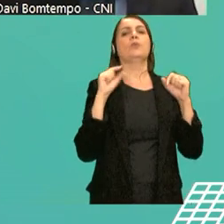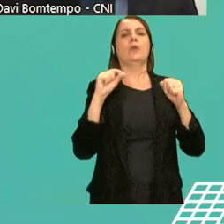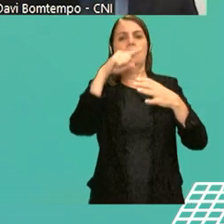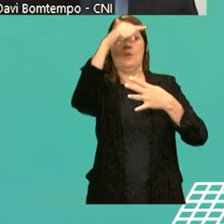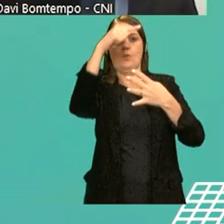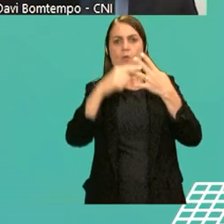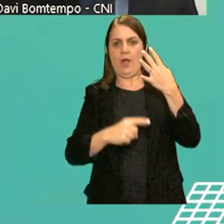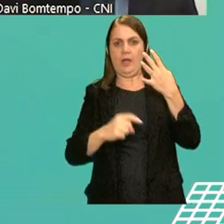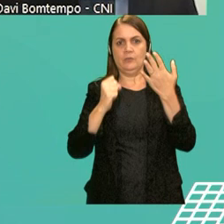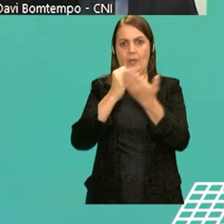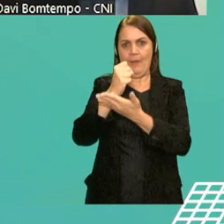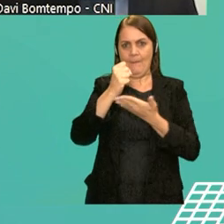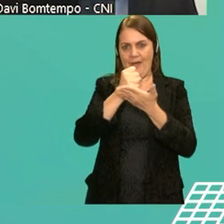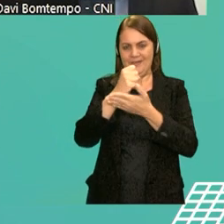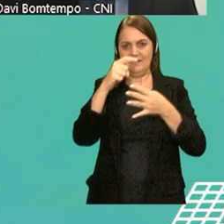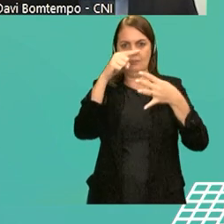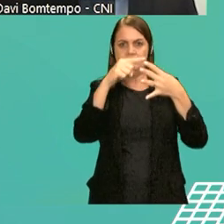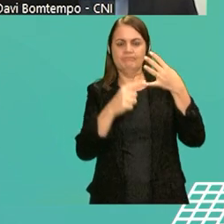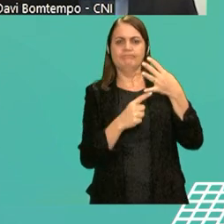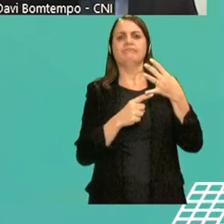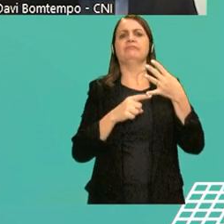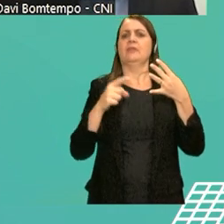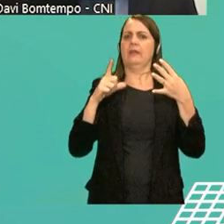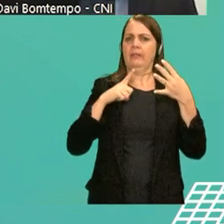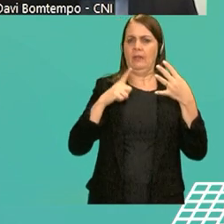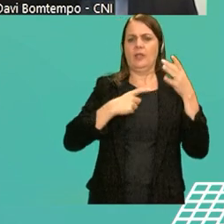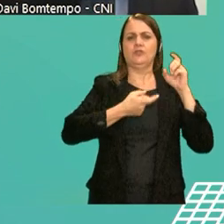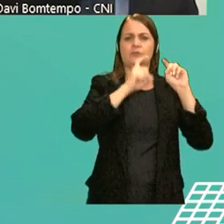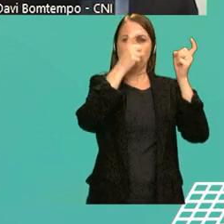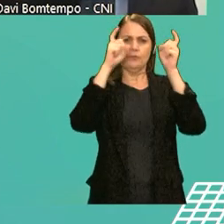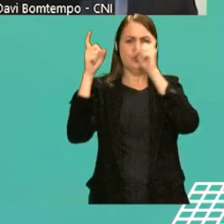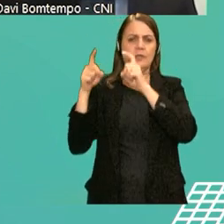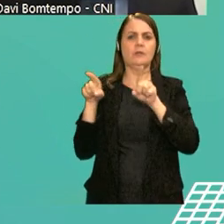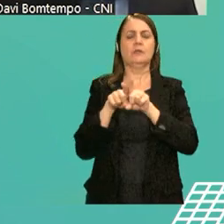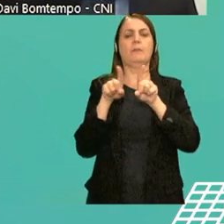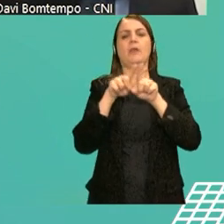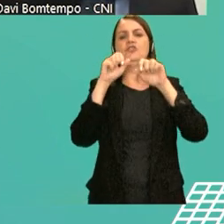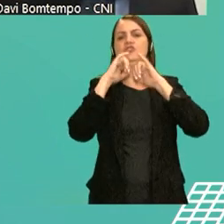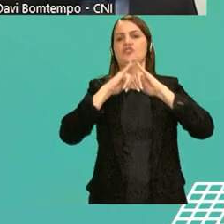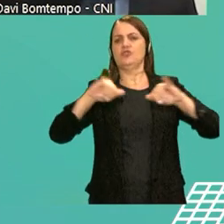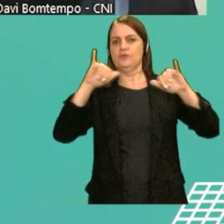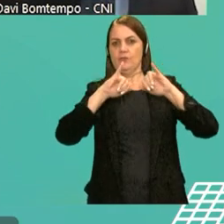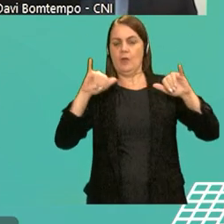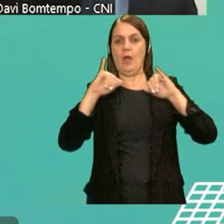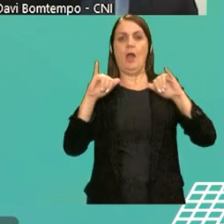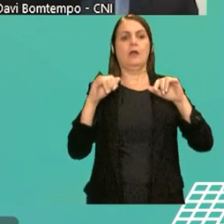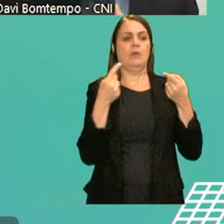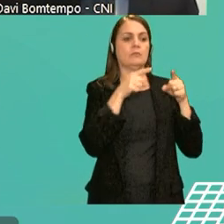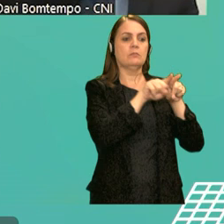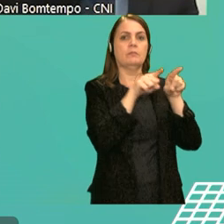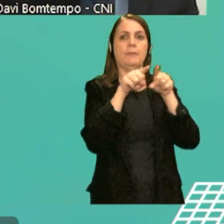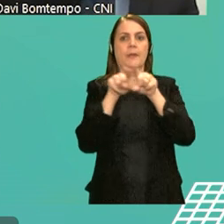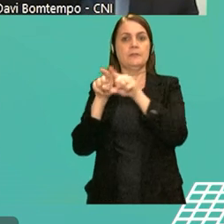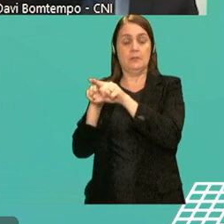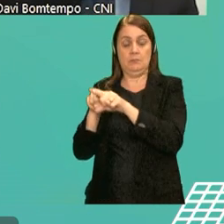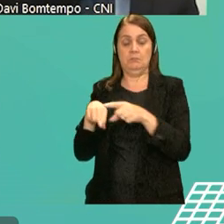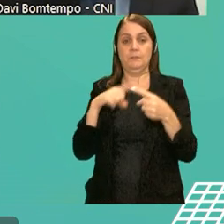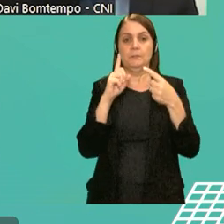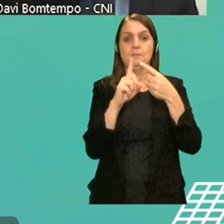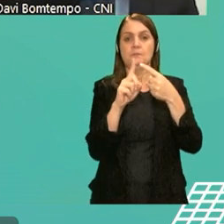sido amplamente debatido e também divulgado junto a vários parceiros. Então, um dos pilares